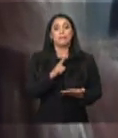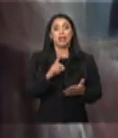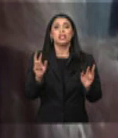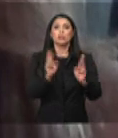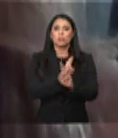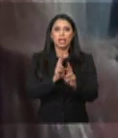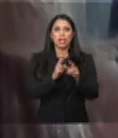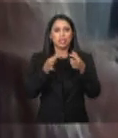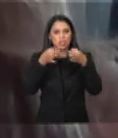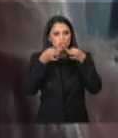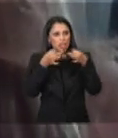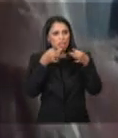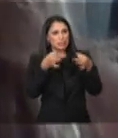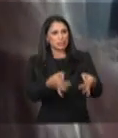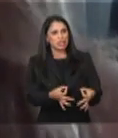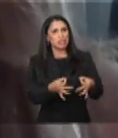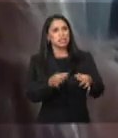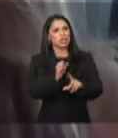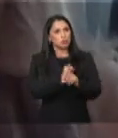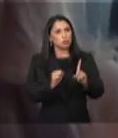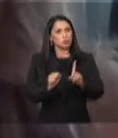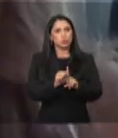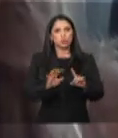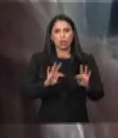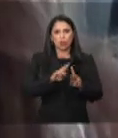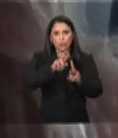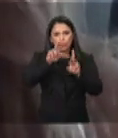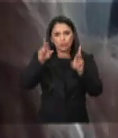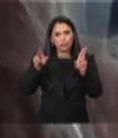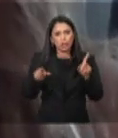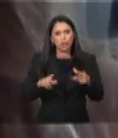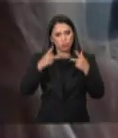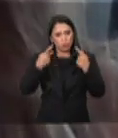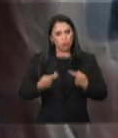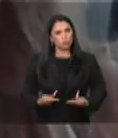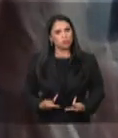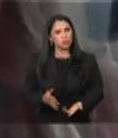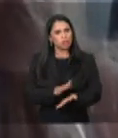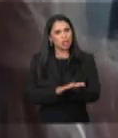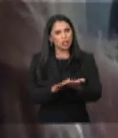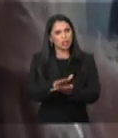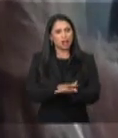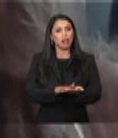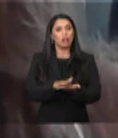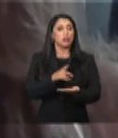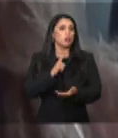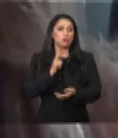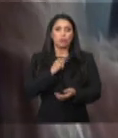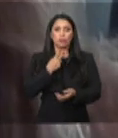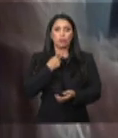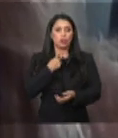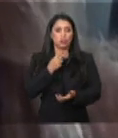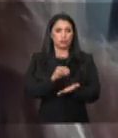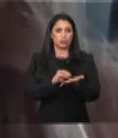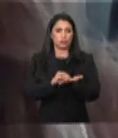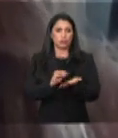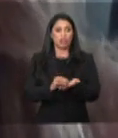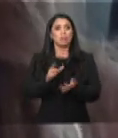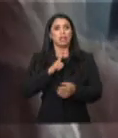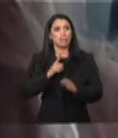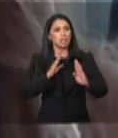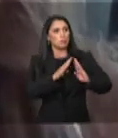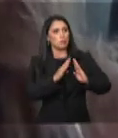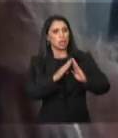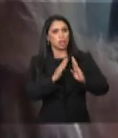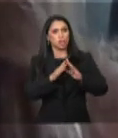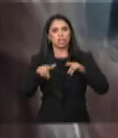rede de atenção Bio psicossocial e intersetorial para a população em situação de rua em que também haja previsões sobre moradia